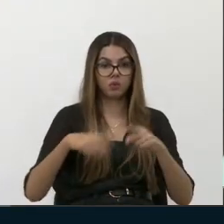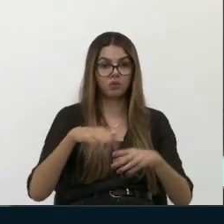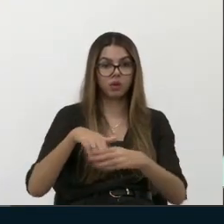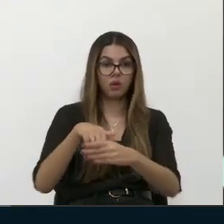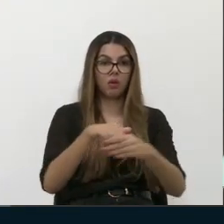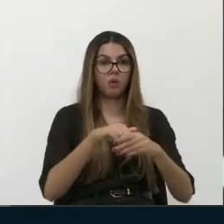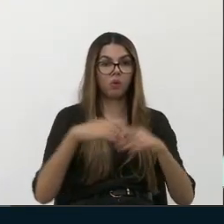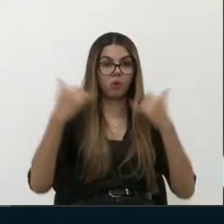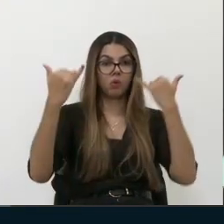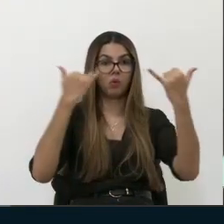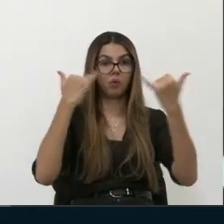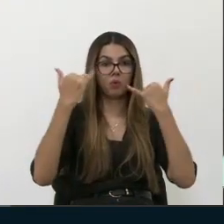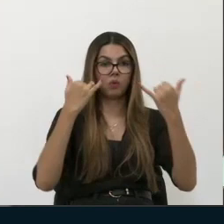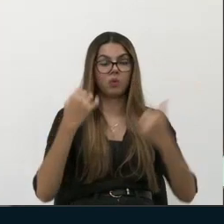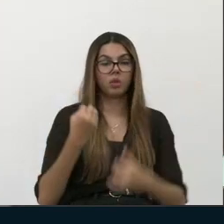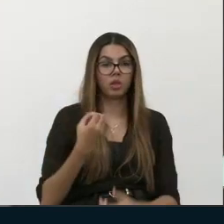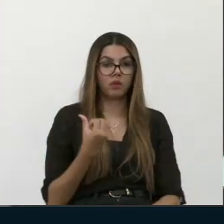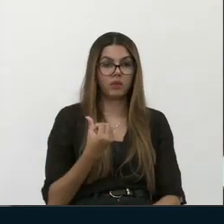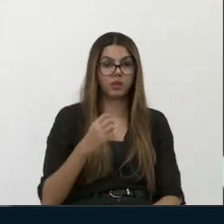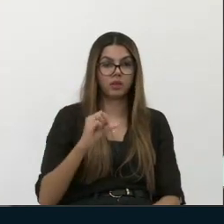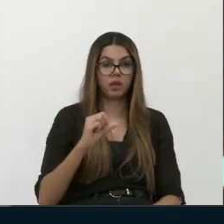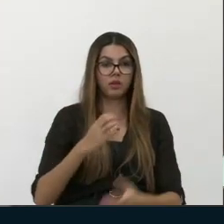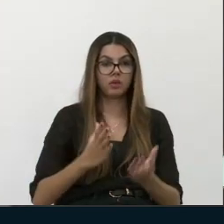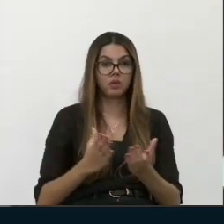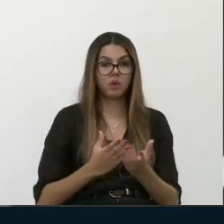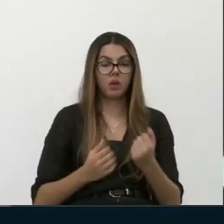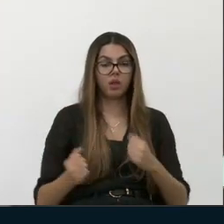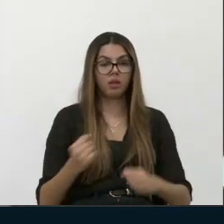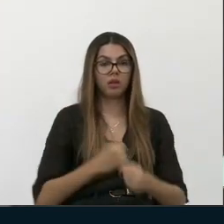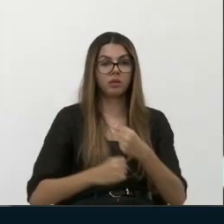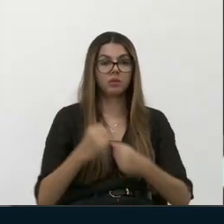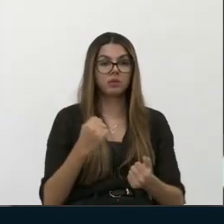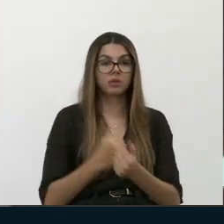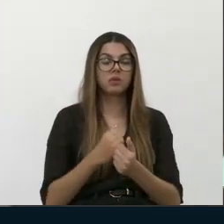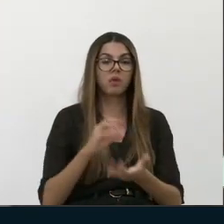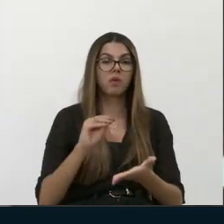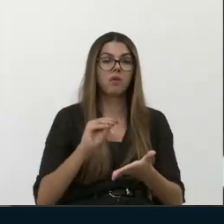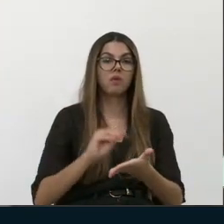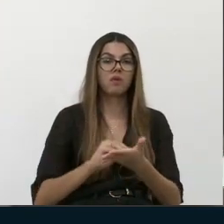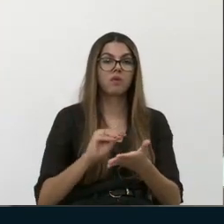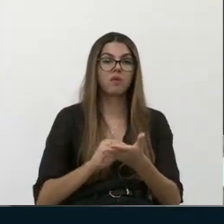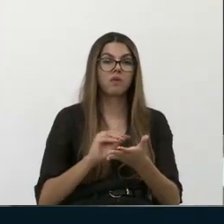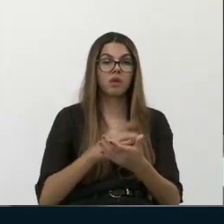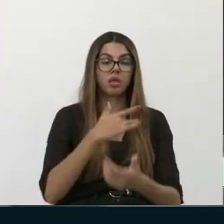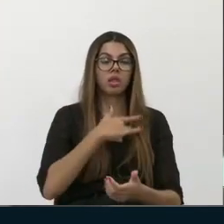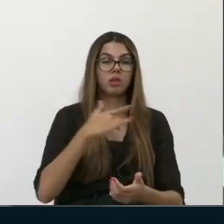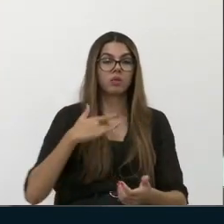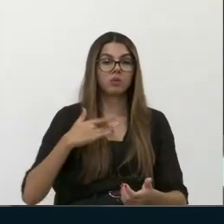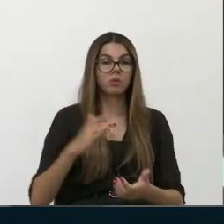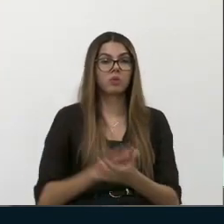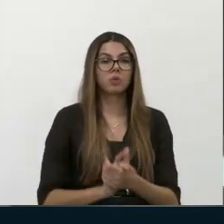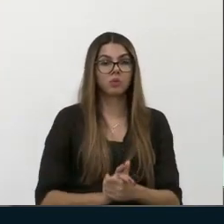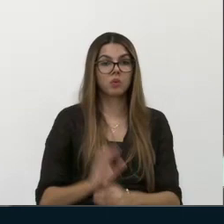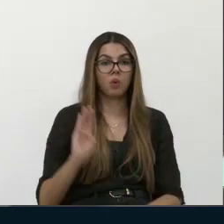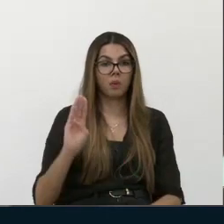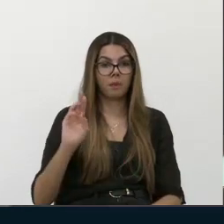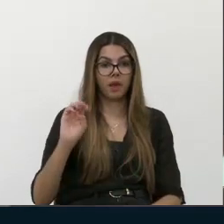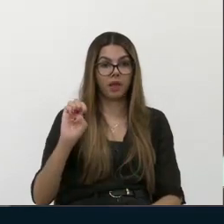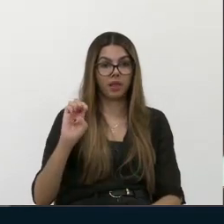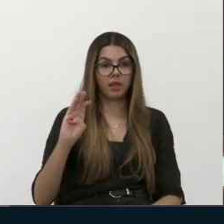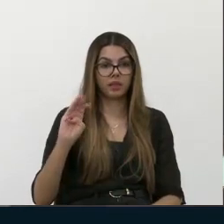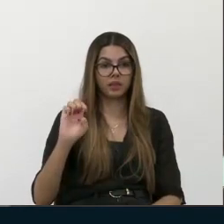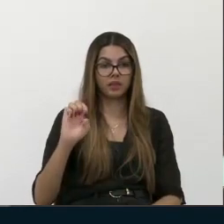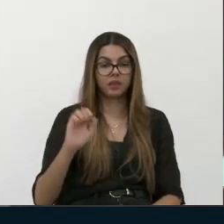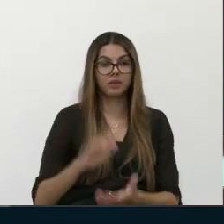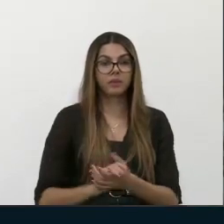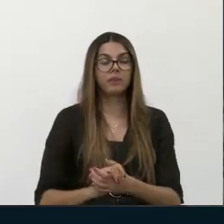informação 96/2024. Informações sobre a falta de agente comunitário de saúde na UBS Soinco. Autor, vereador